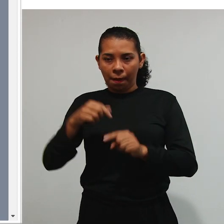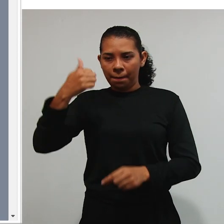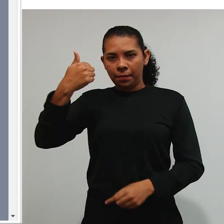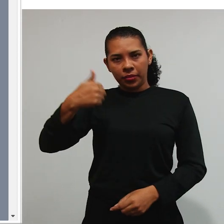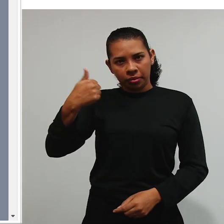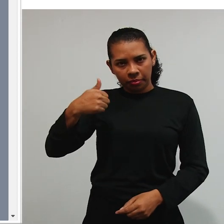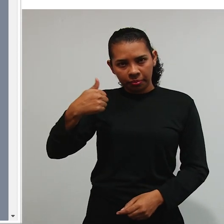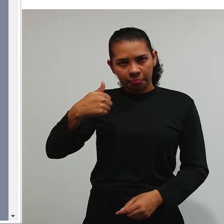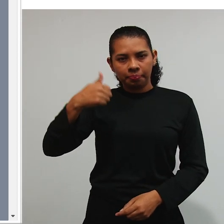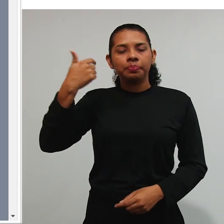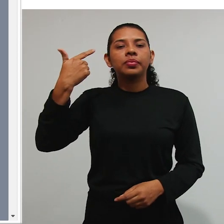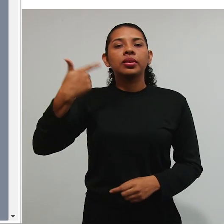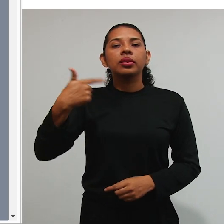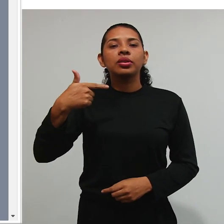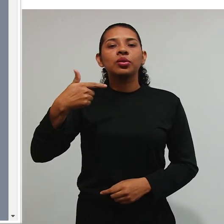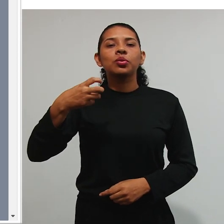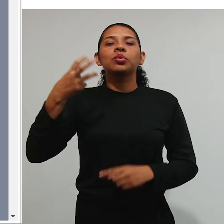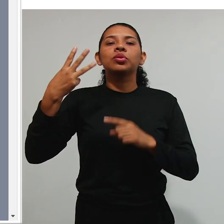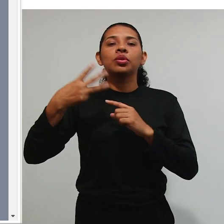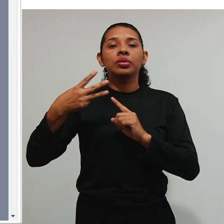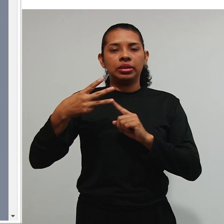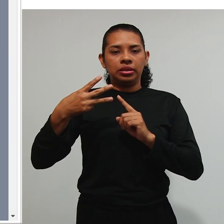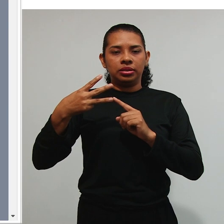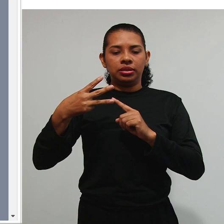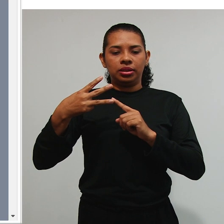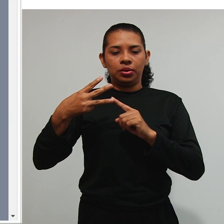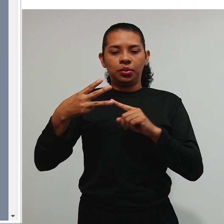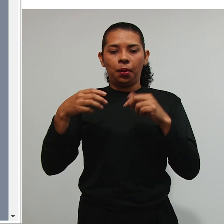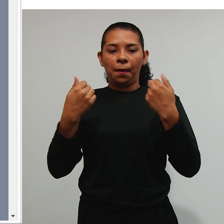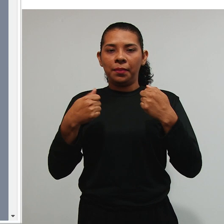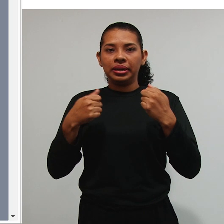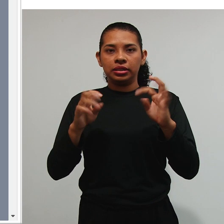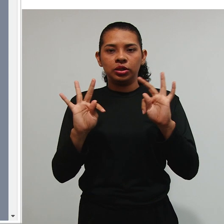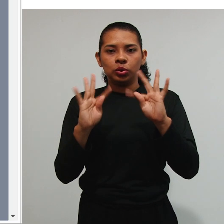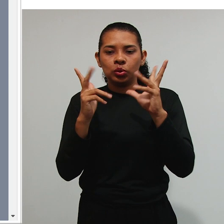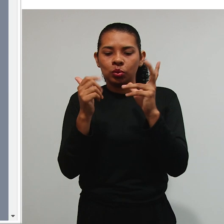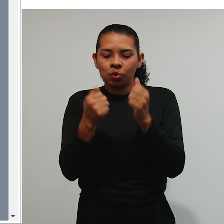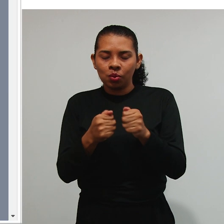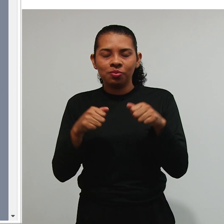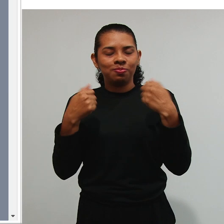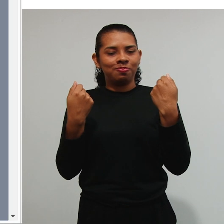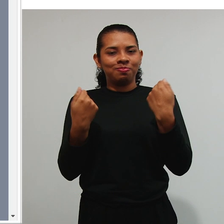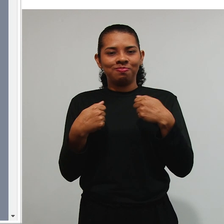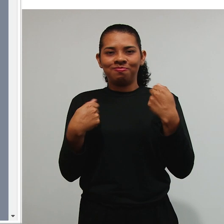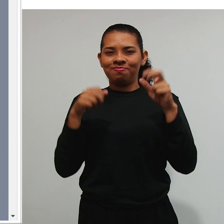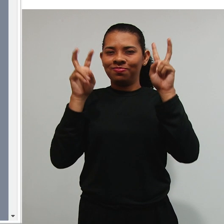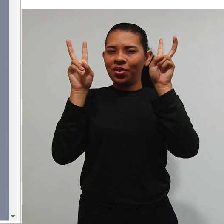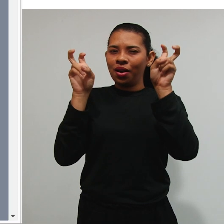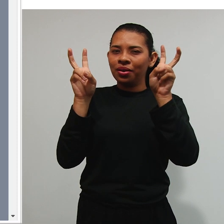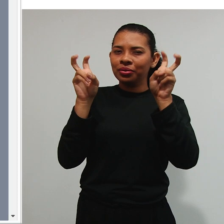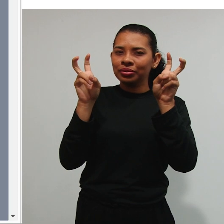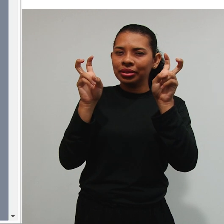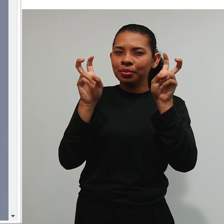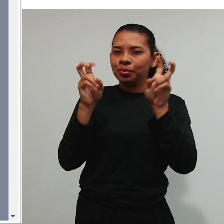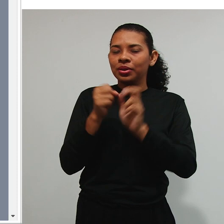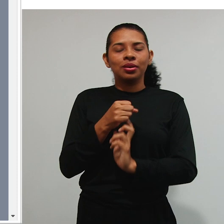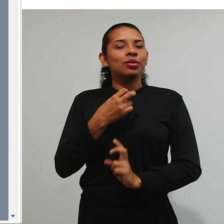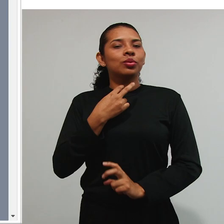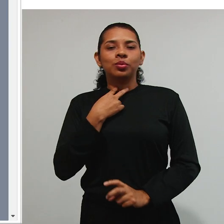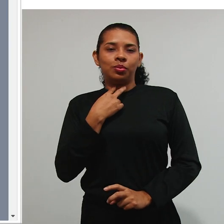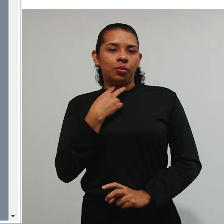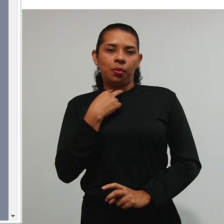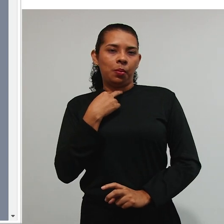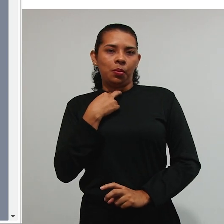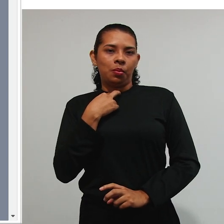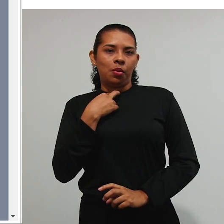outra formatação, né? O título e o subtítulo devem ser claros e concisos e não ultrapassar 3 linhas.